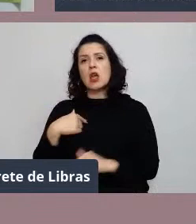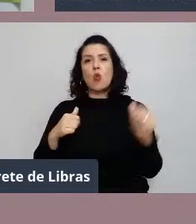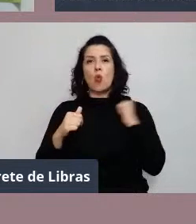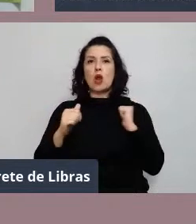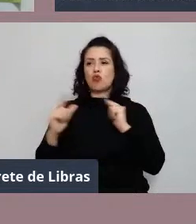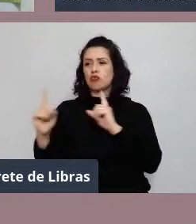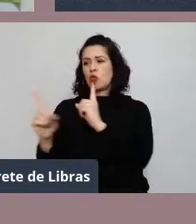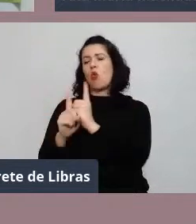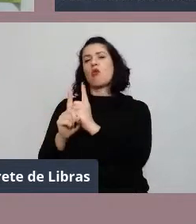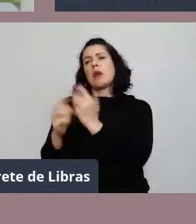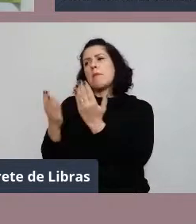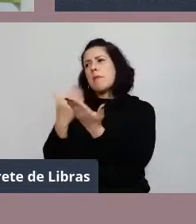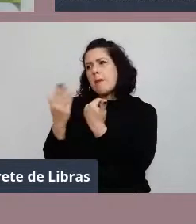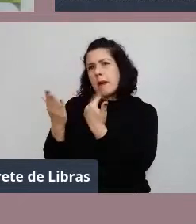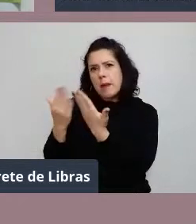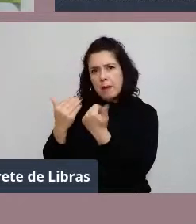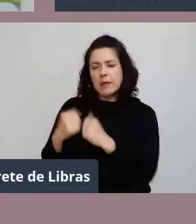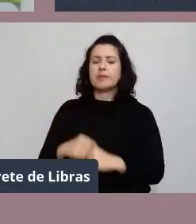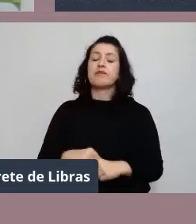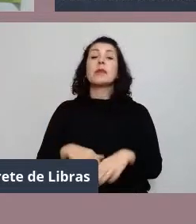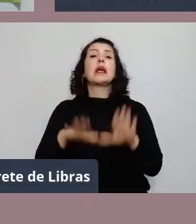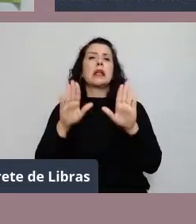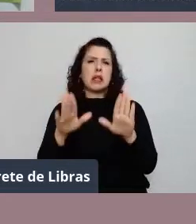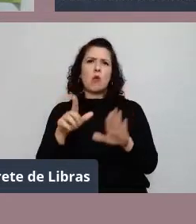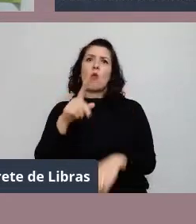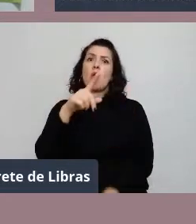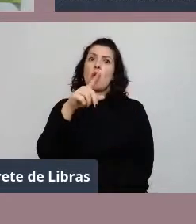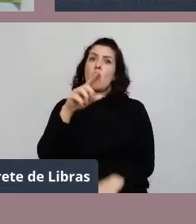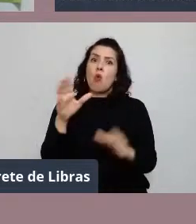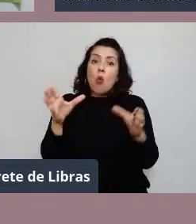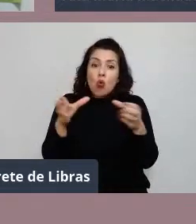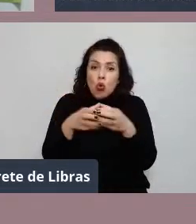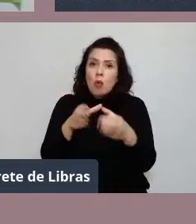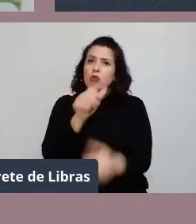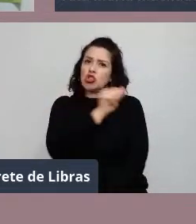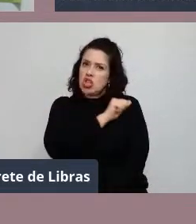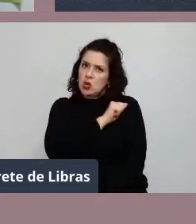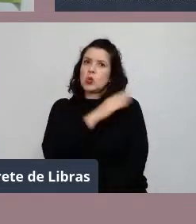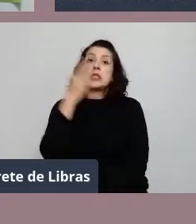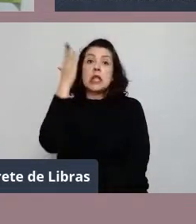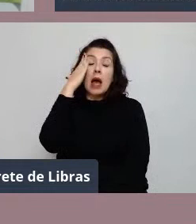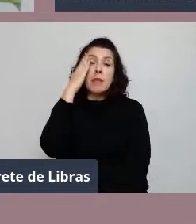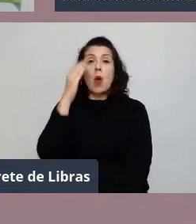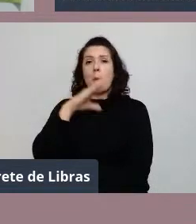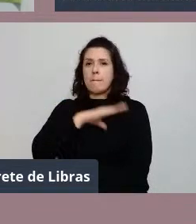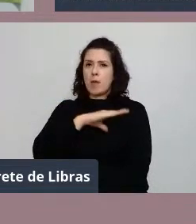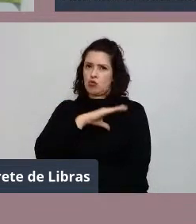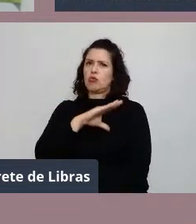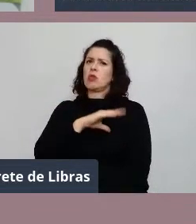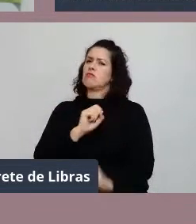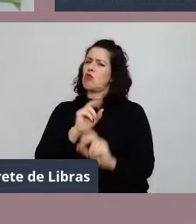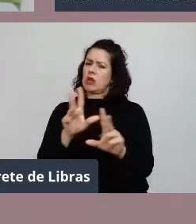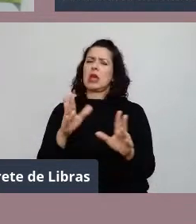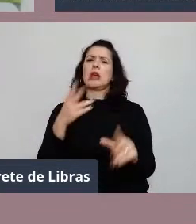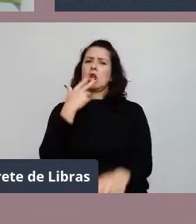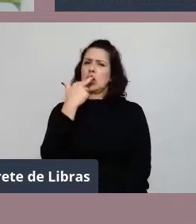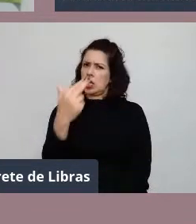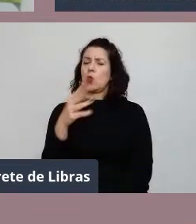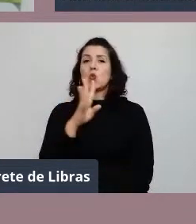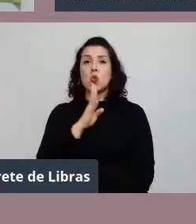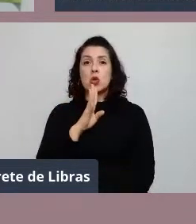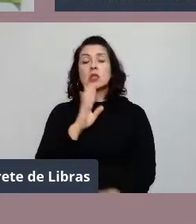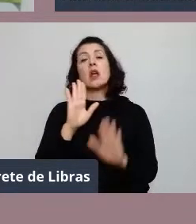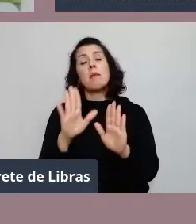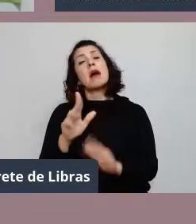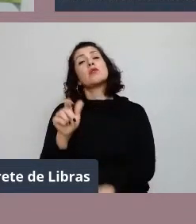E veio uma aluna, eles liam bem português, tinham um bom domínio da língua, então a questão não era essa. Mas veio uma